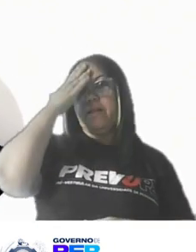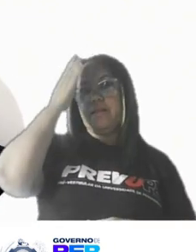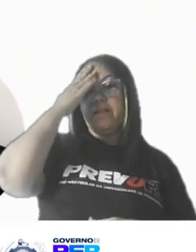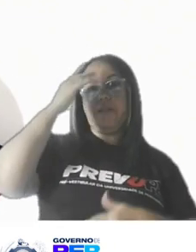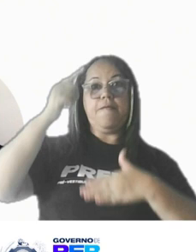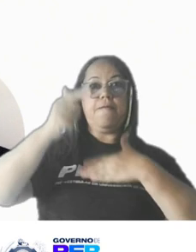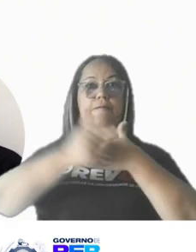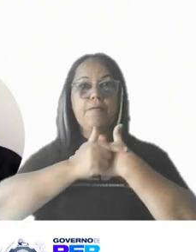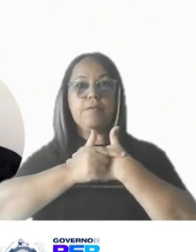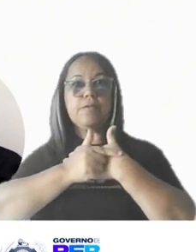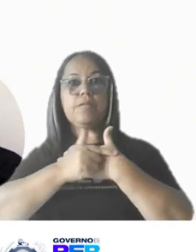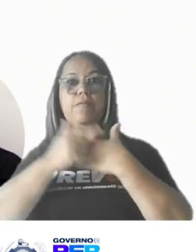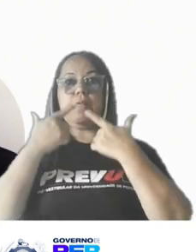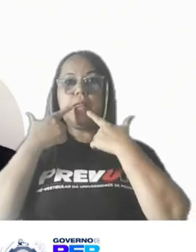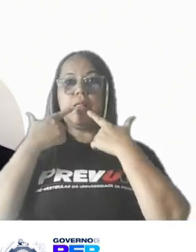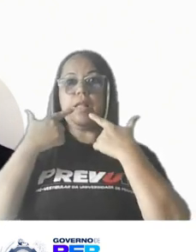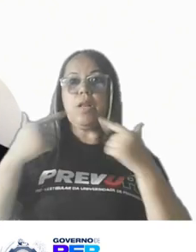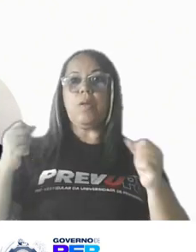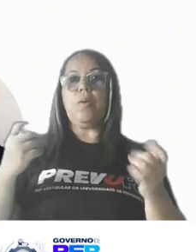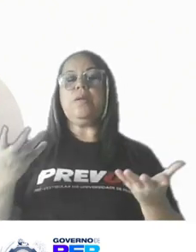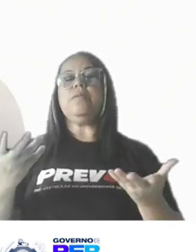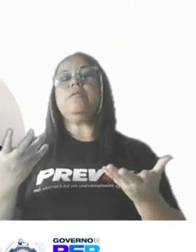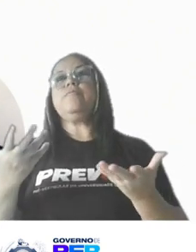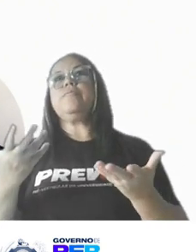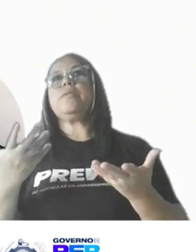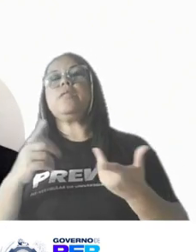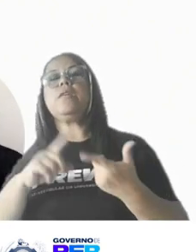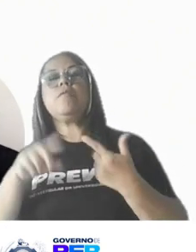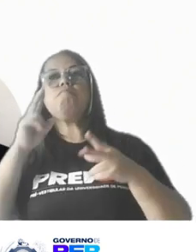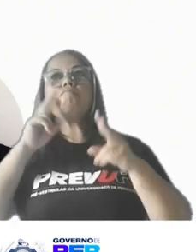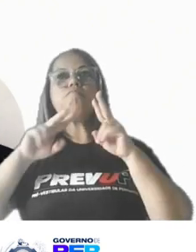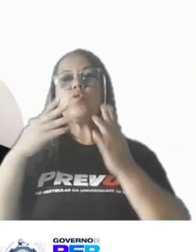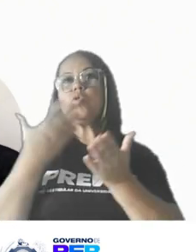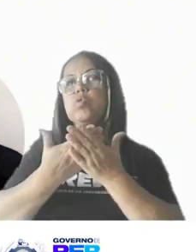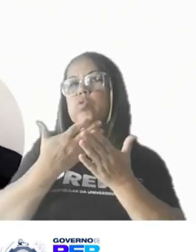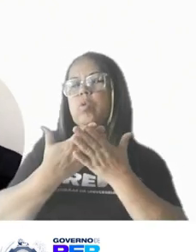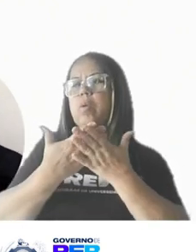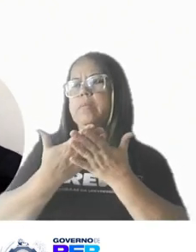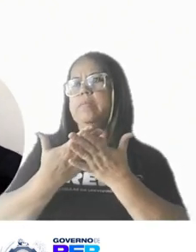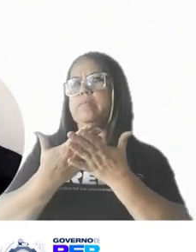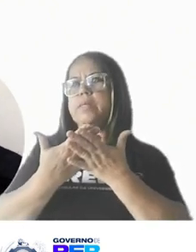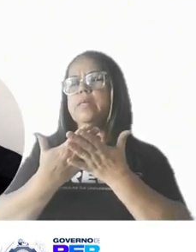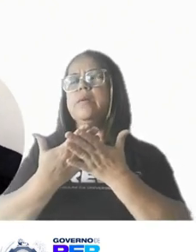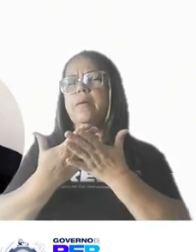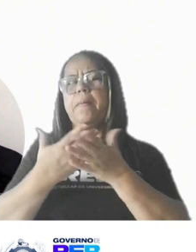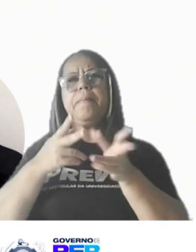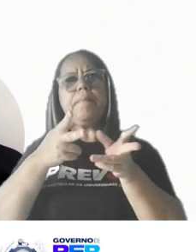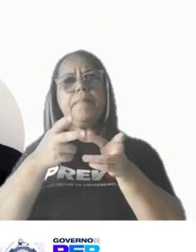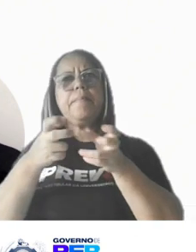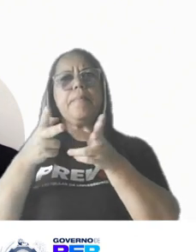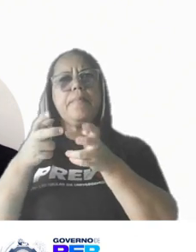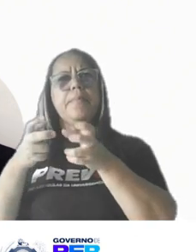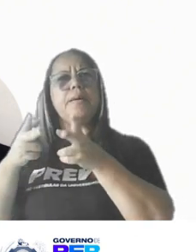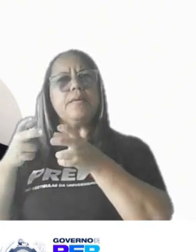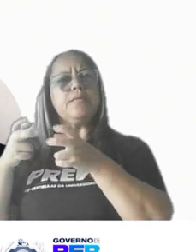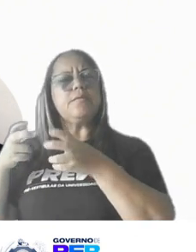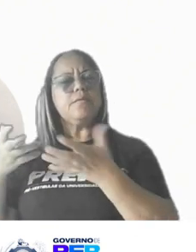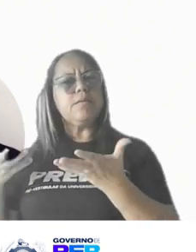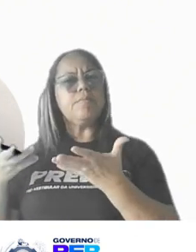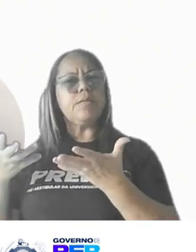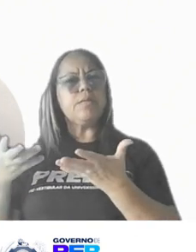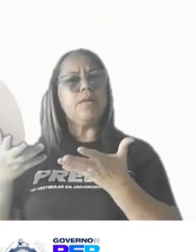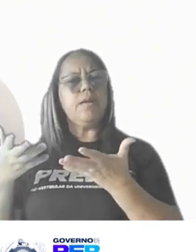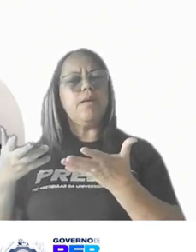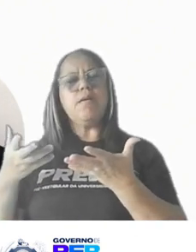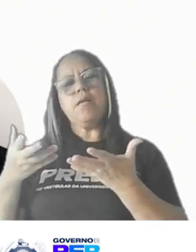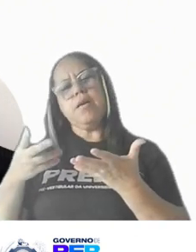ah, perdão, de funções de linguagem, quem estudou funções de linguagem, quem viu, deixou atenção nas aulas, percebe aí que